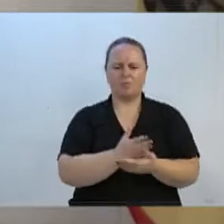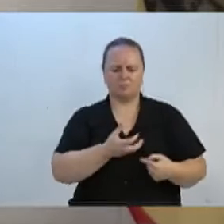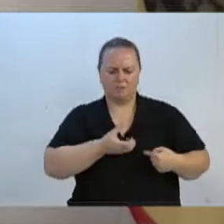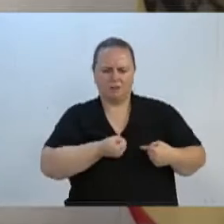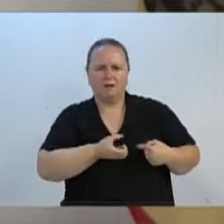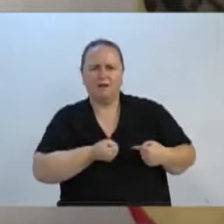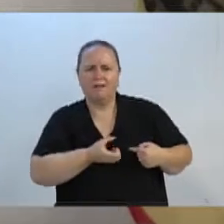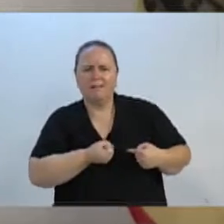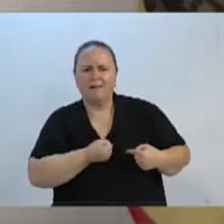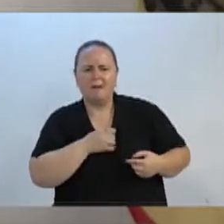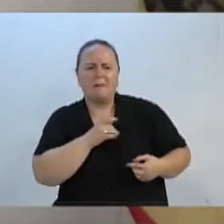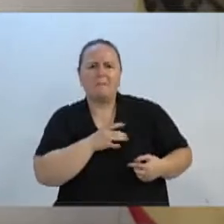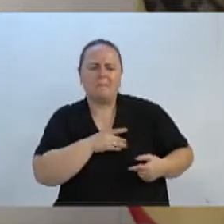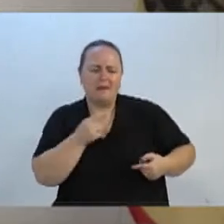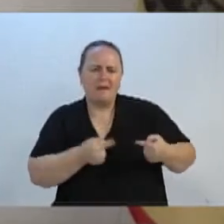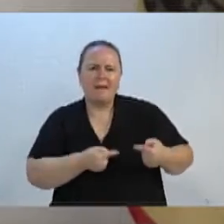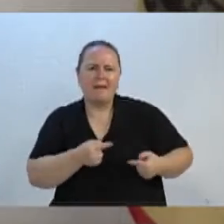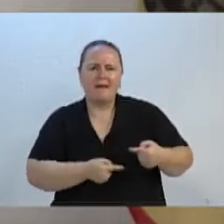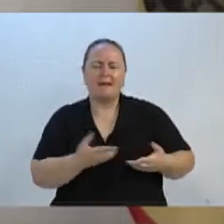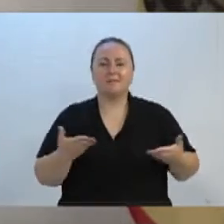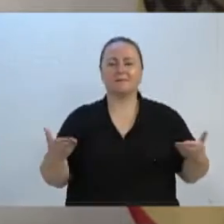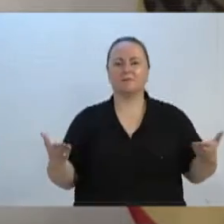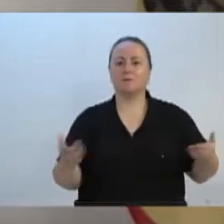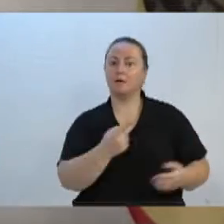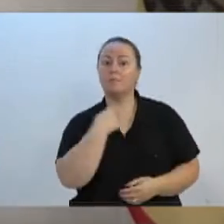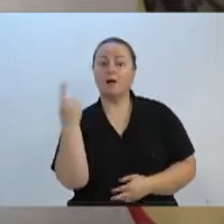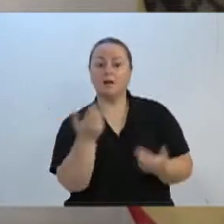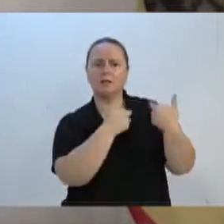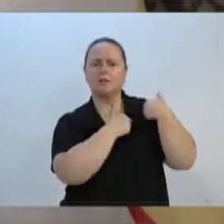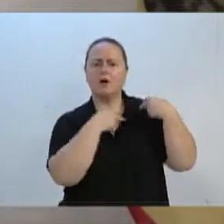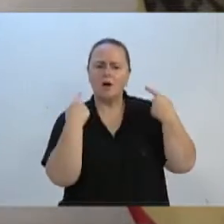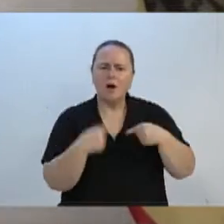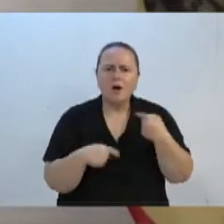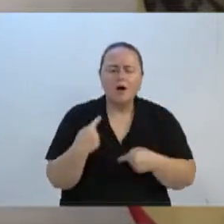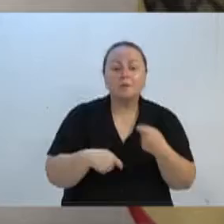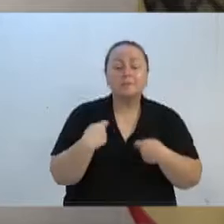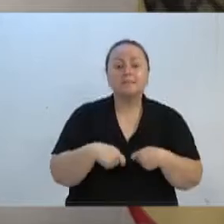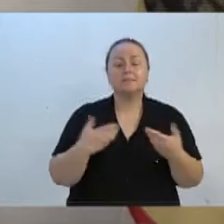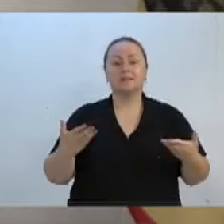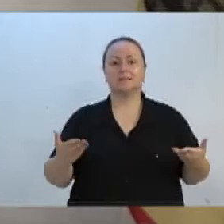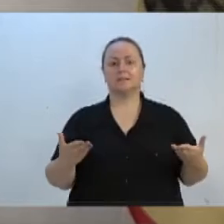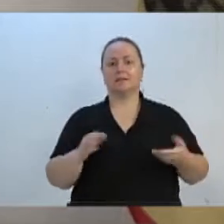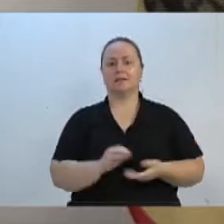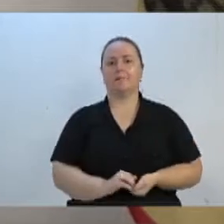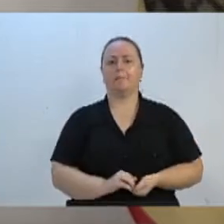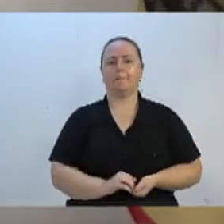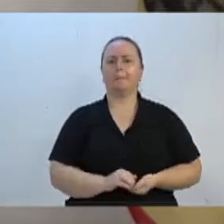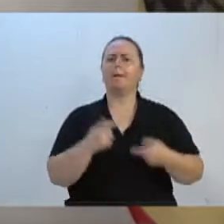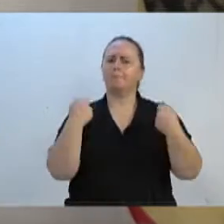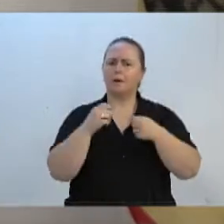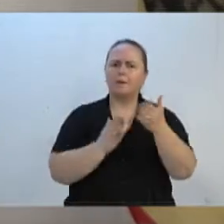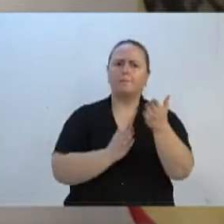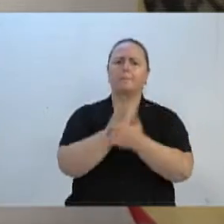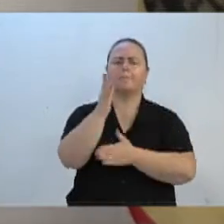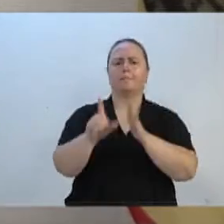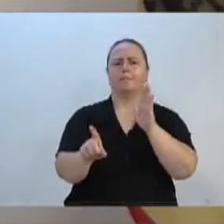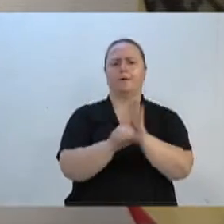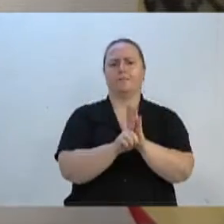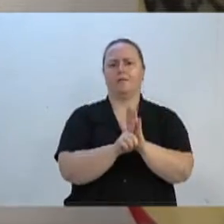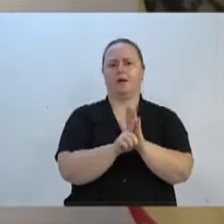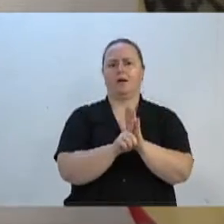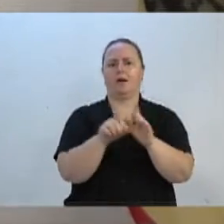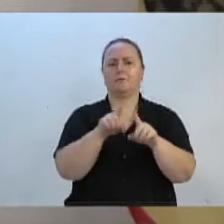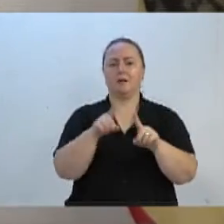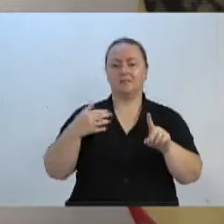de discutir aquilo que nos compete discutir. Uma coisa é se aprovar uma lei, outra coisa é discutir. Esta casa não